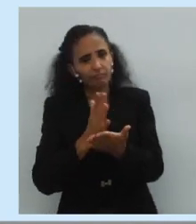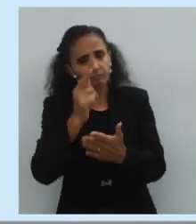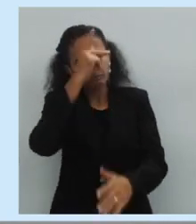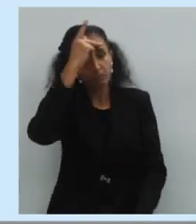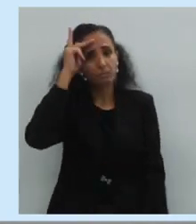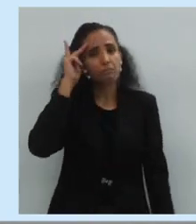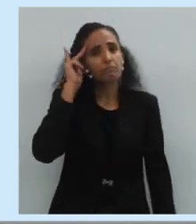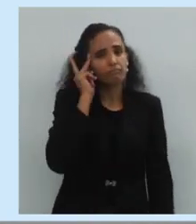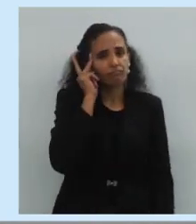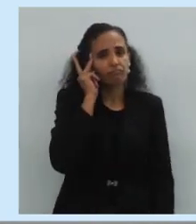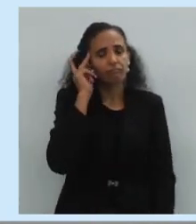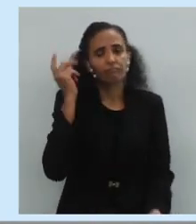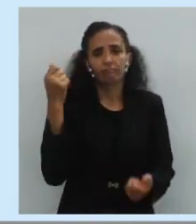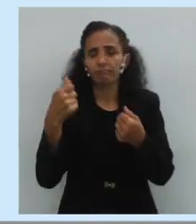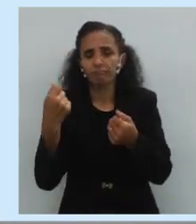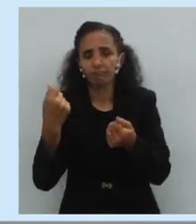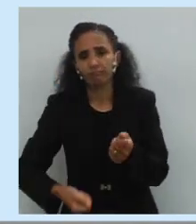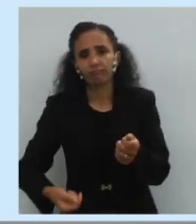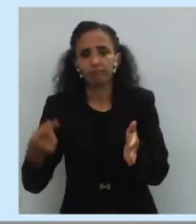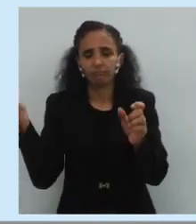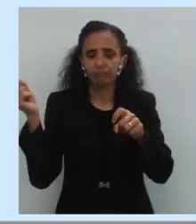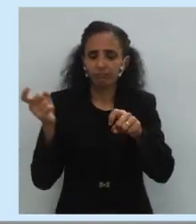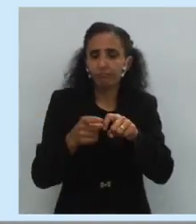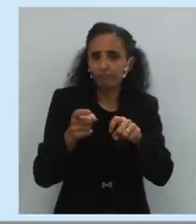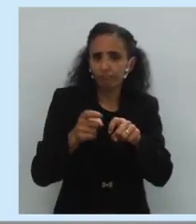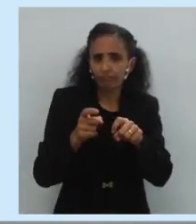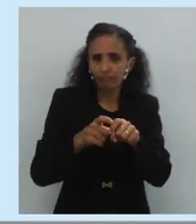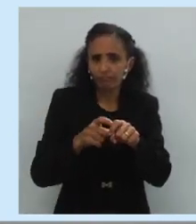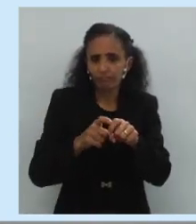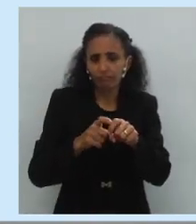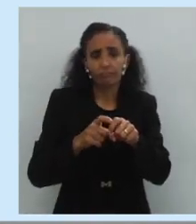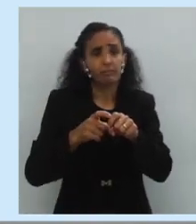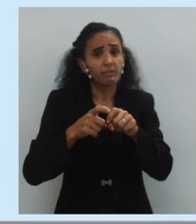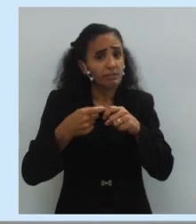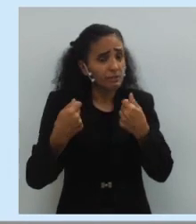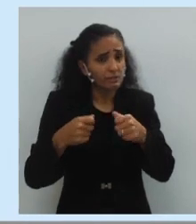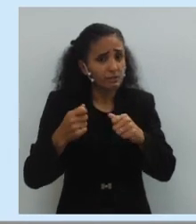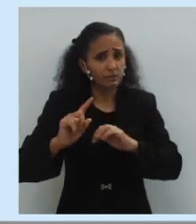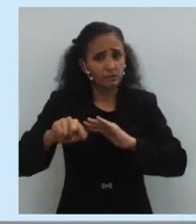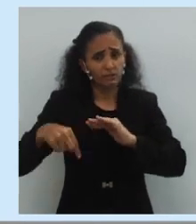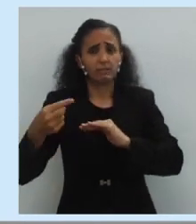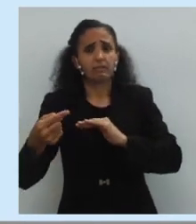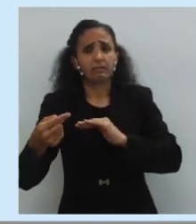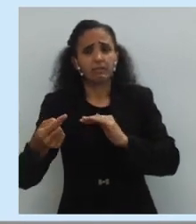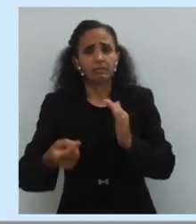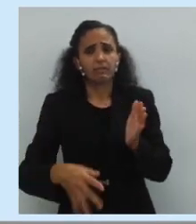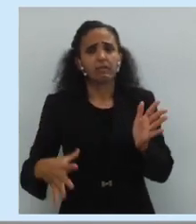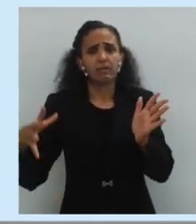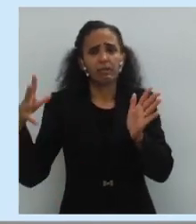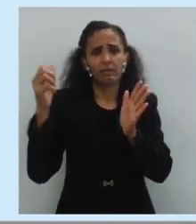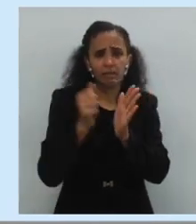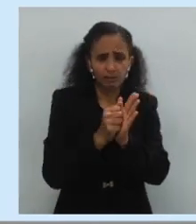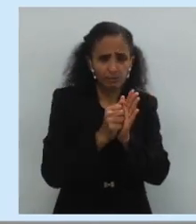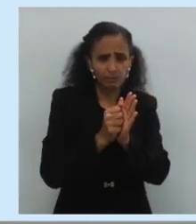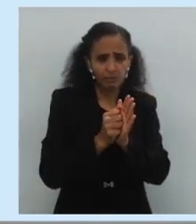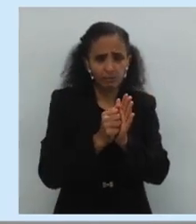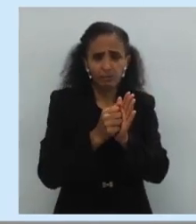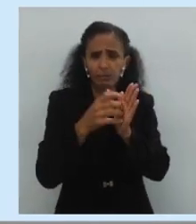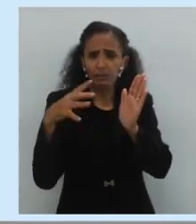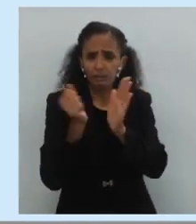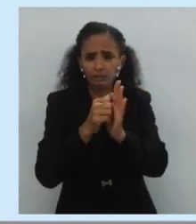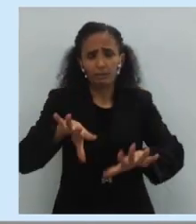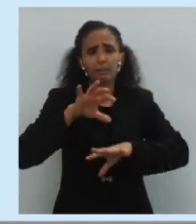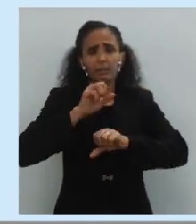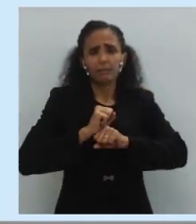fim, a maioria das pessoas que não são tratadas desenvolve a AIDS. Então, quando se